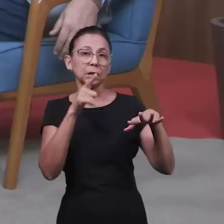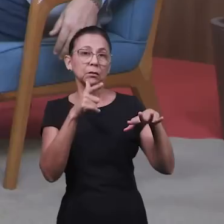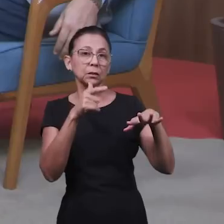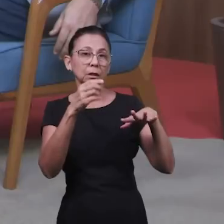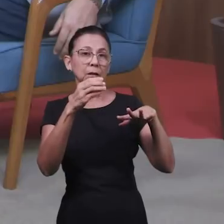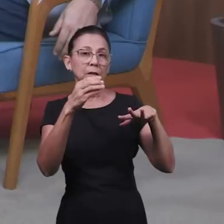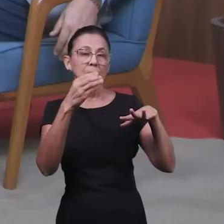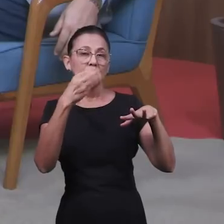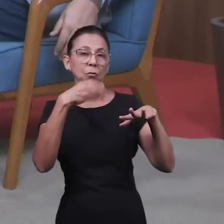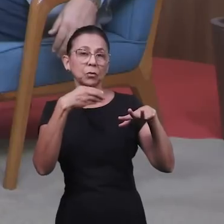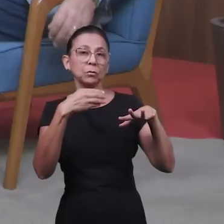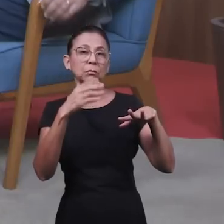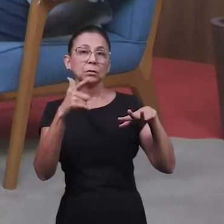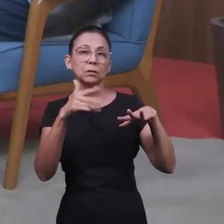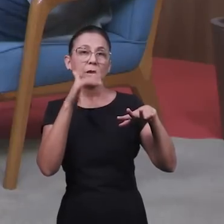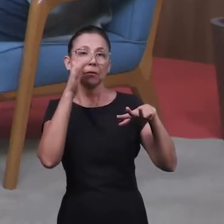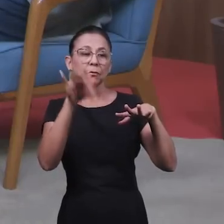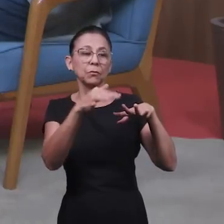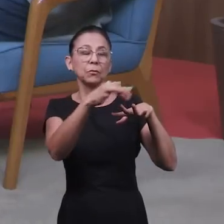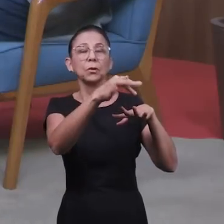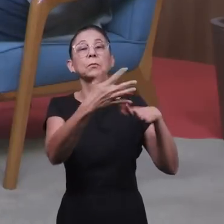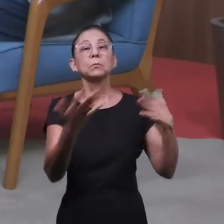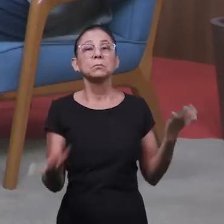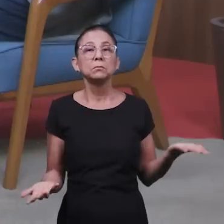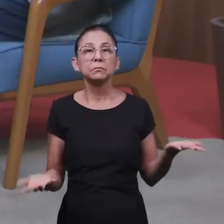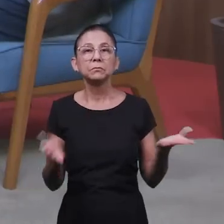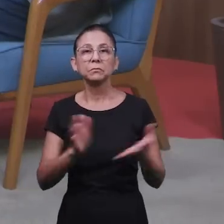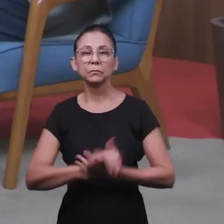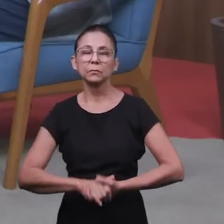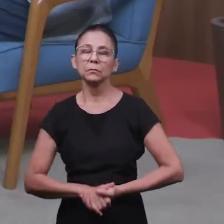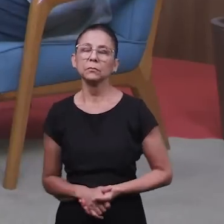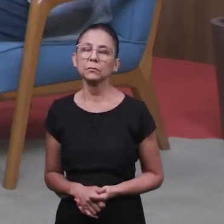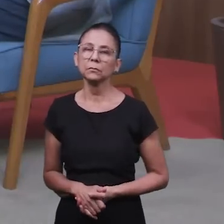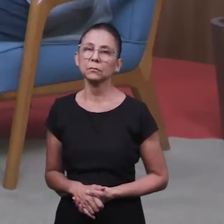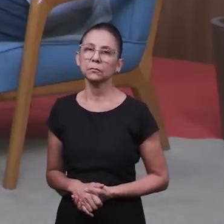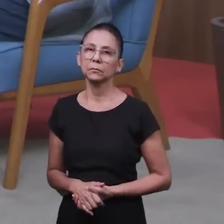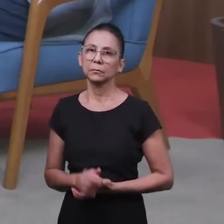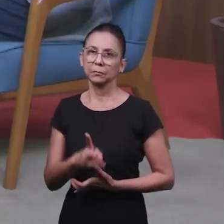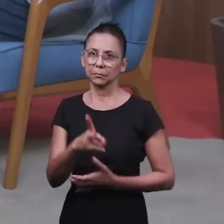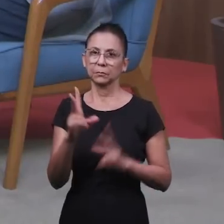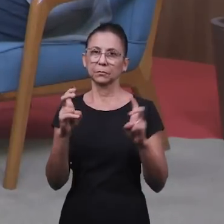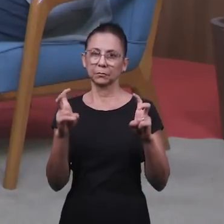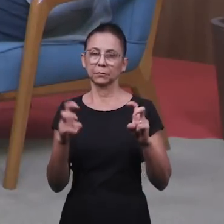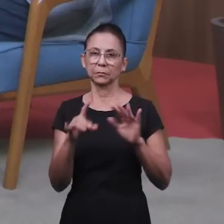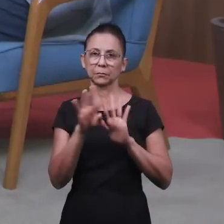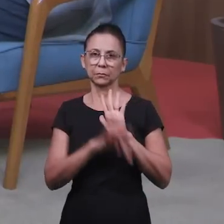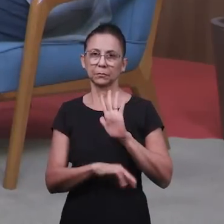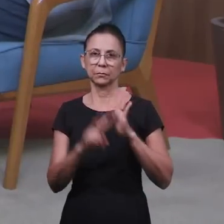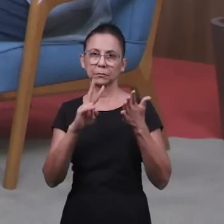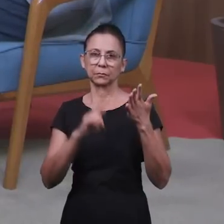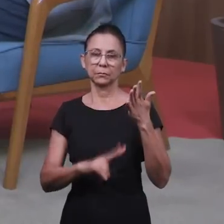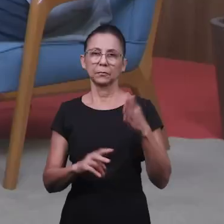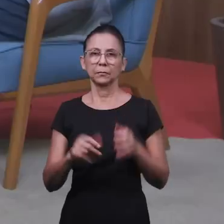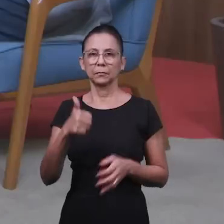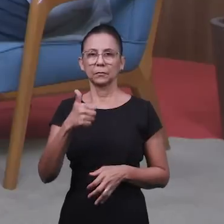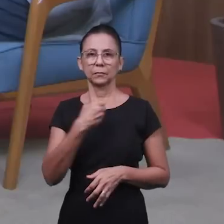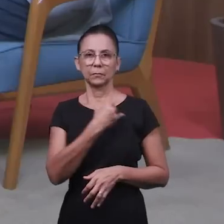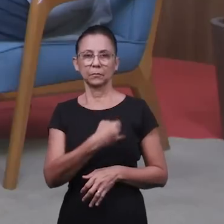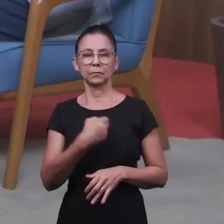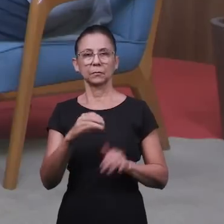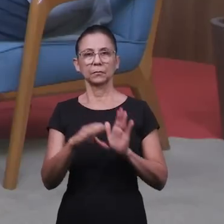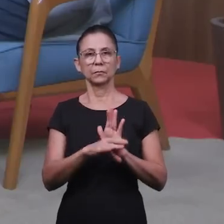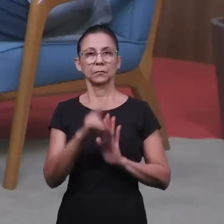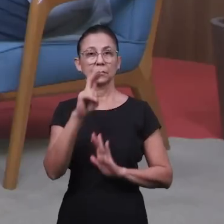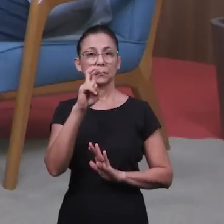frutos? Bom, eu vou ler mais um texto da Palavra do Senhor aqui para que a gente continue nesse tema. 1